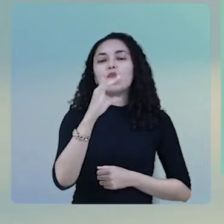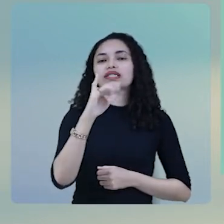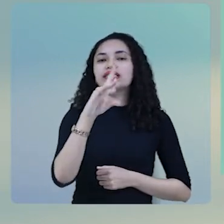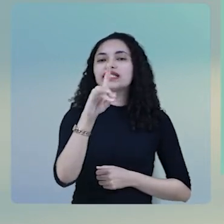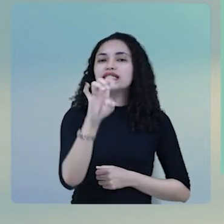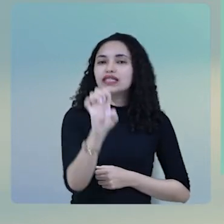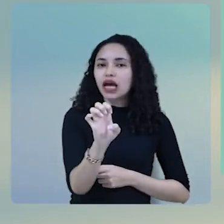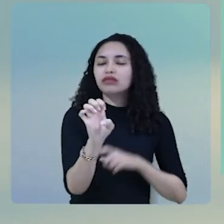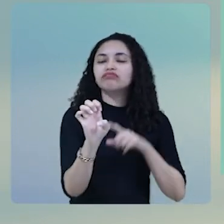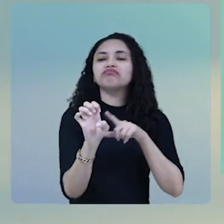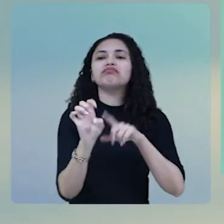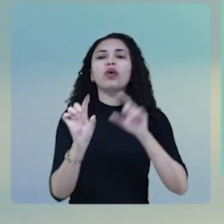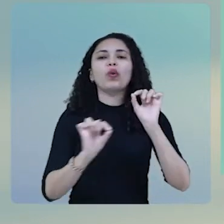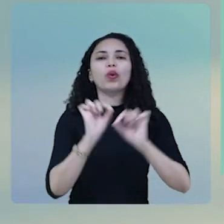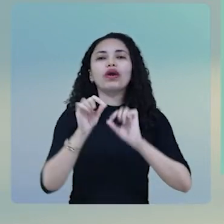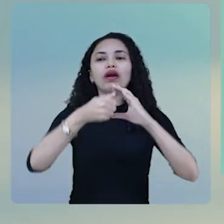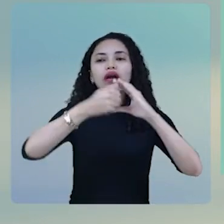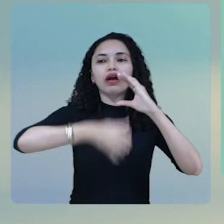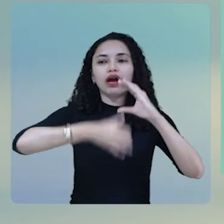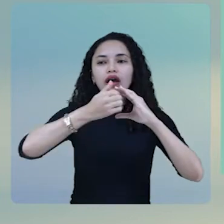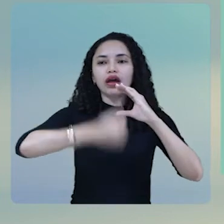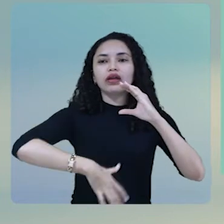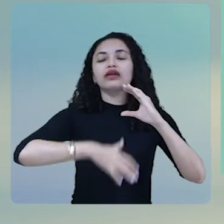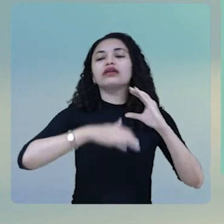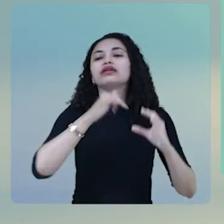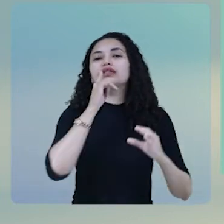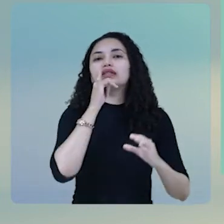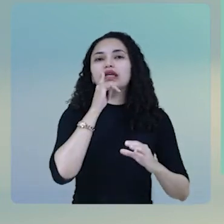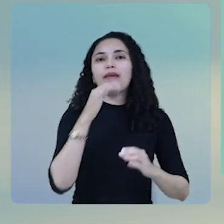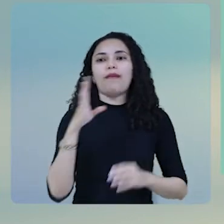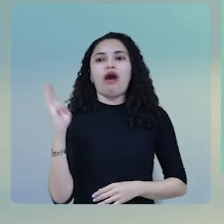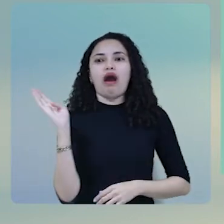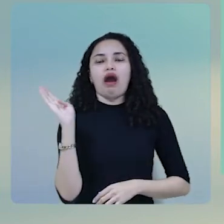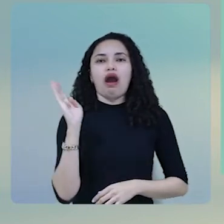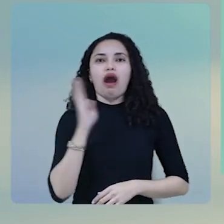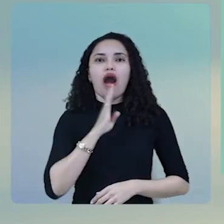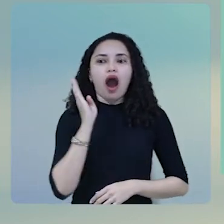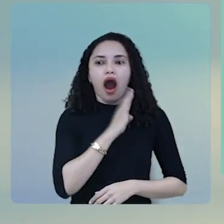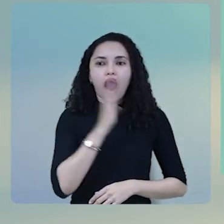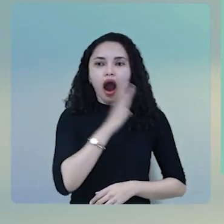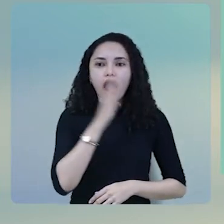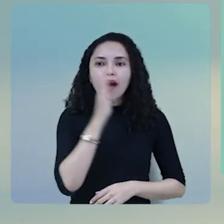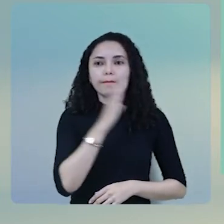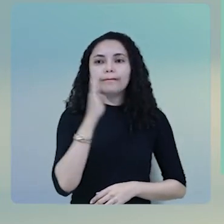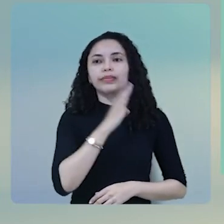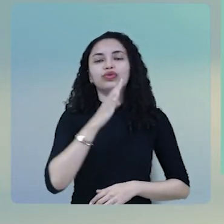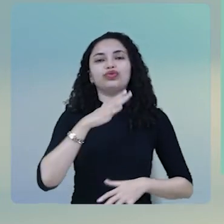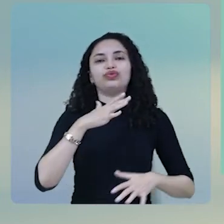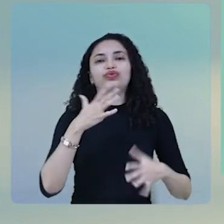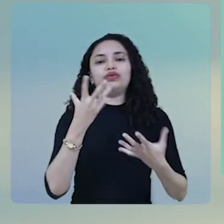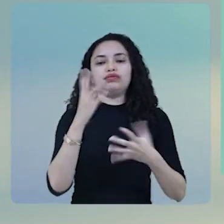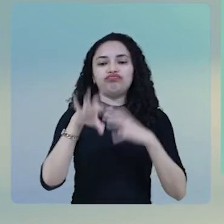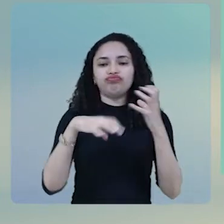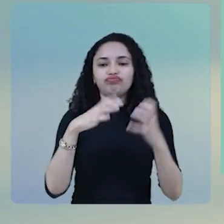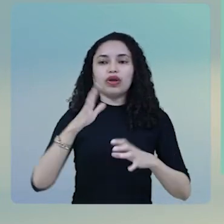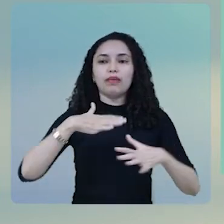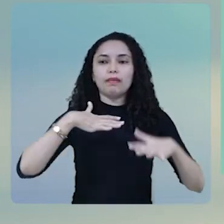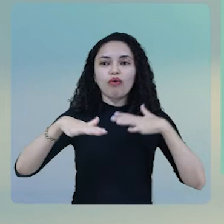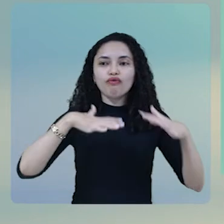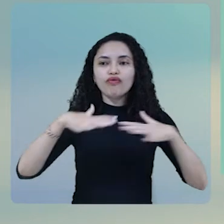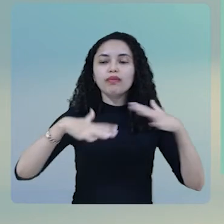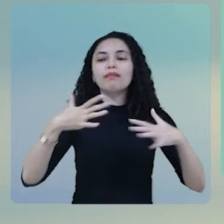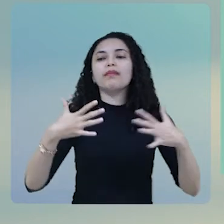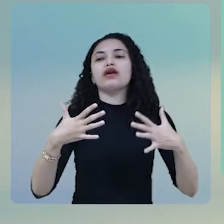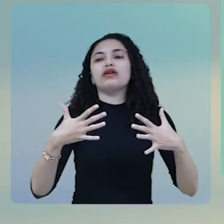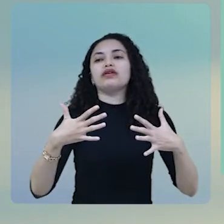de uma sucessão rápida de gestos em movimentação de intensidade máxima.